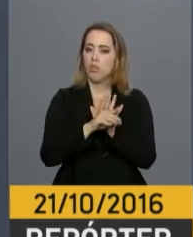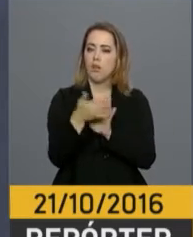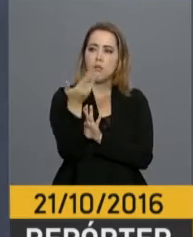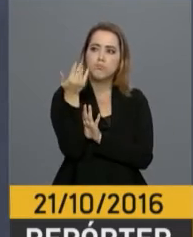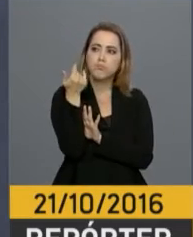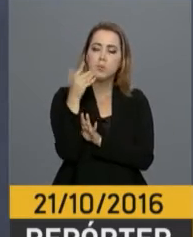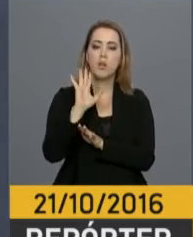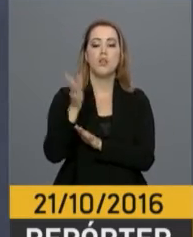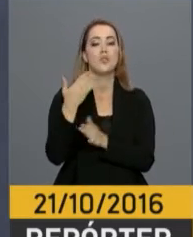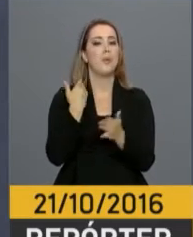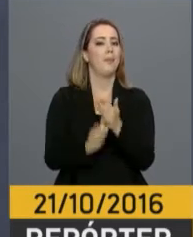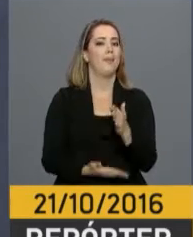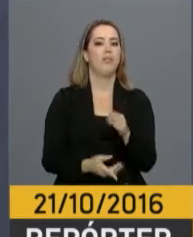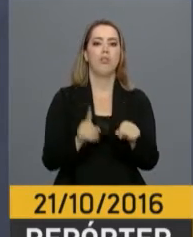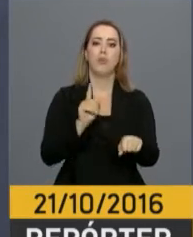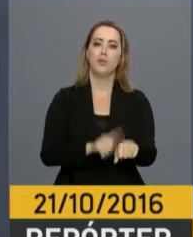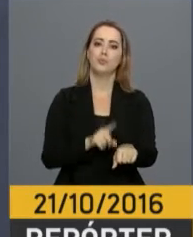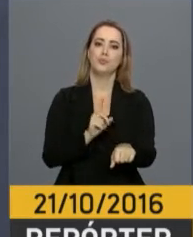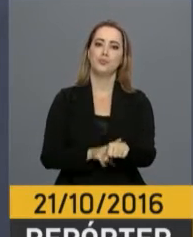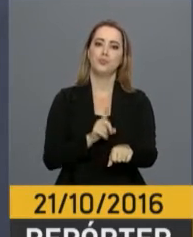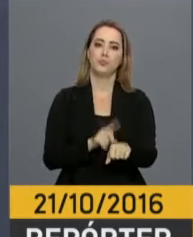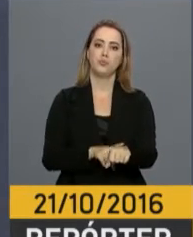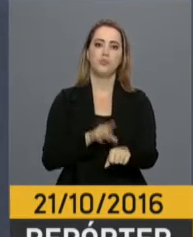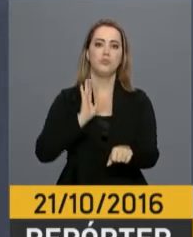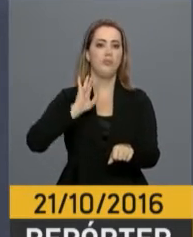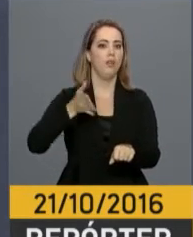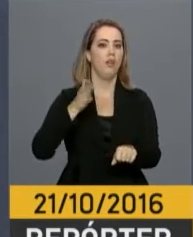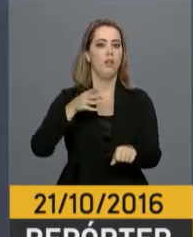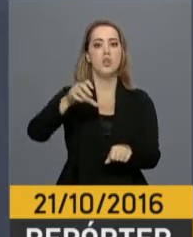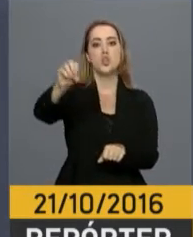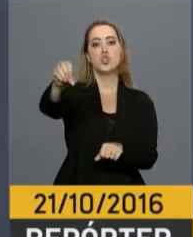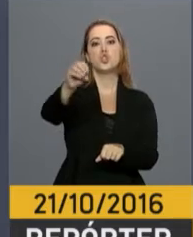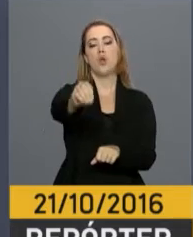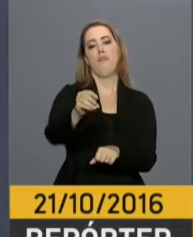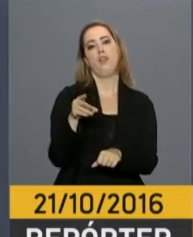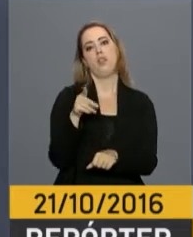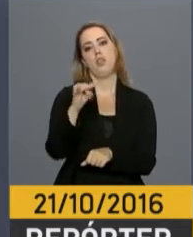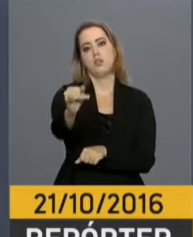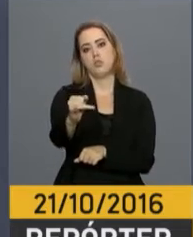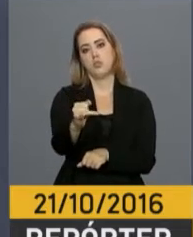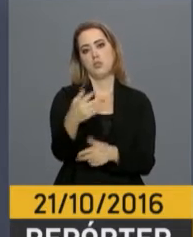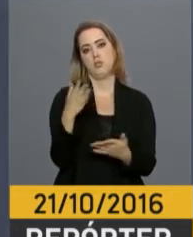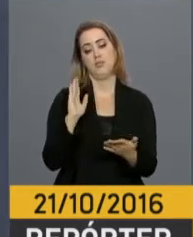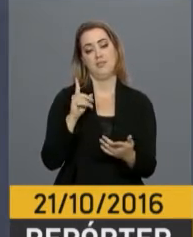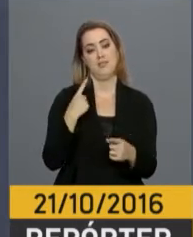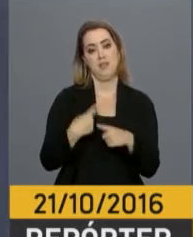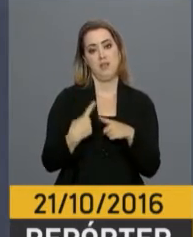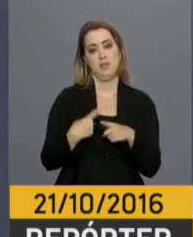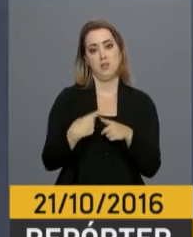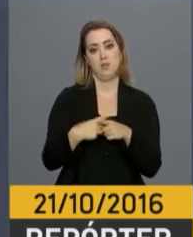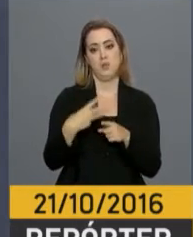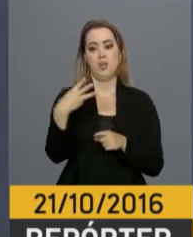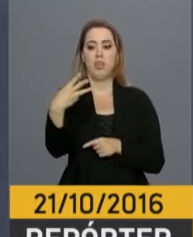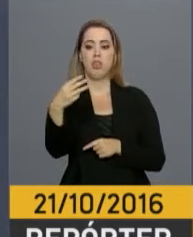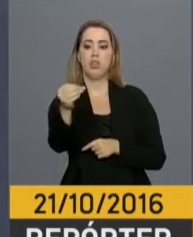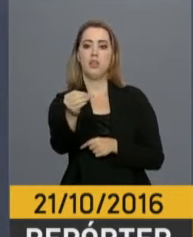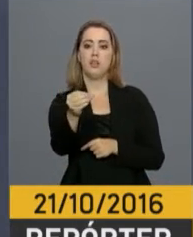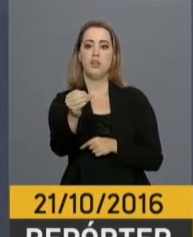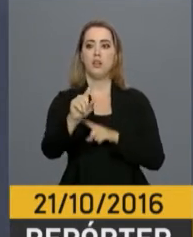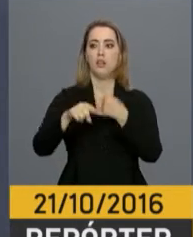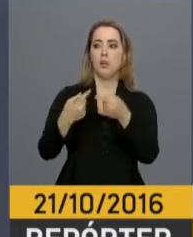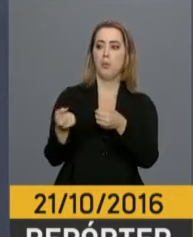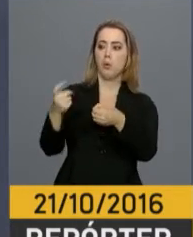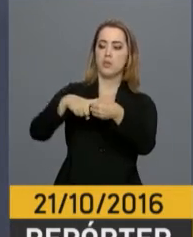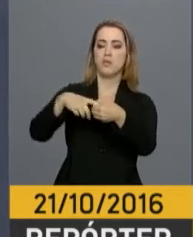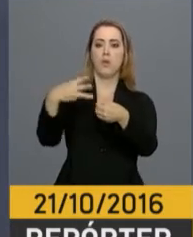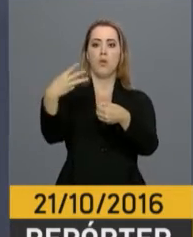pede o prazo, qualquer que seja a justiça, já pede 90, porque 30 dias, vai em 30, quando volta, já acabou o